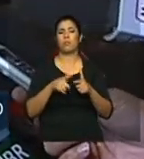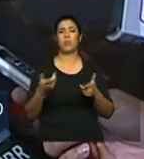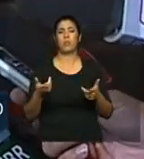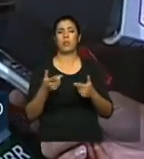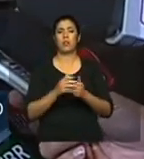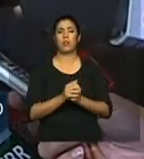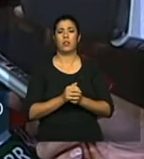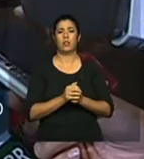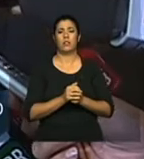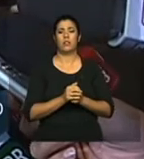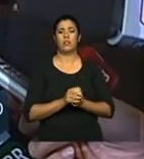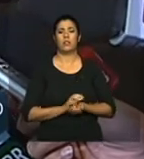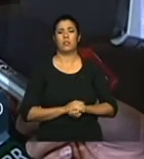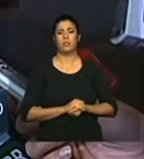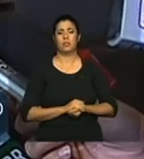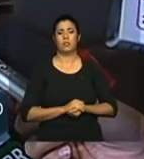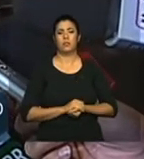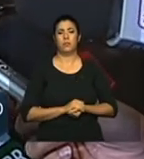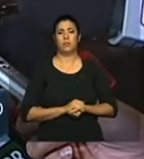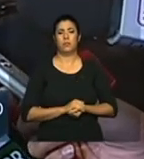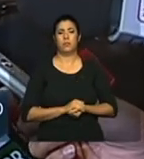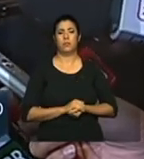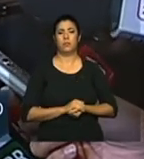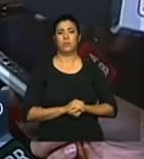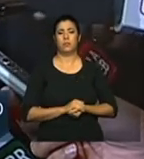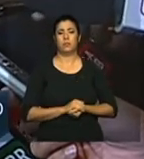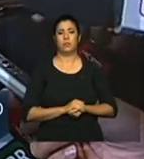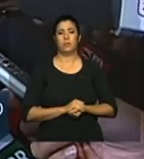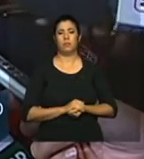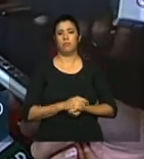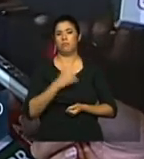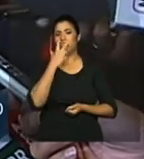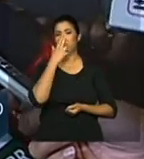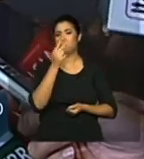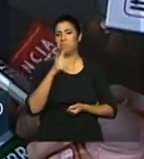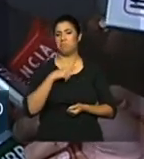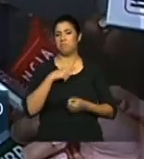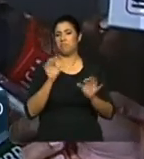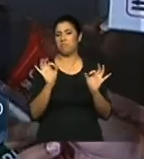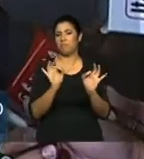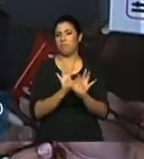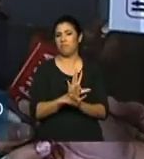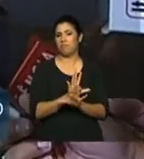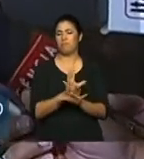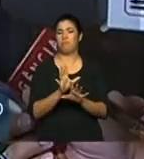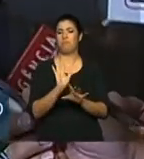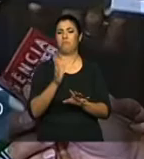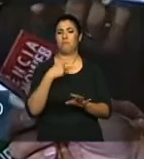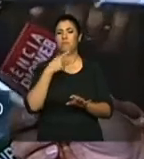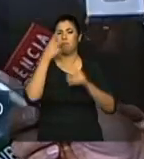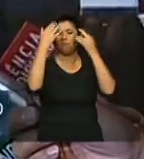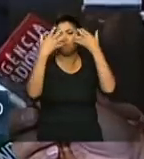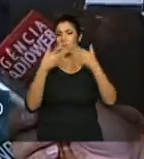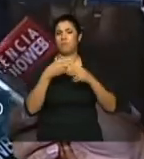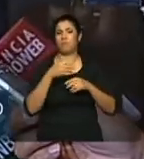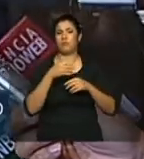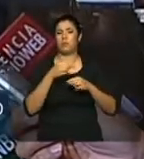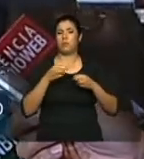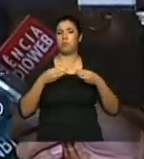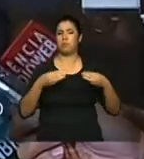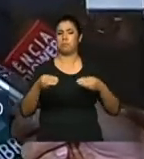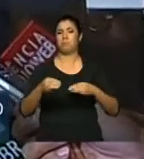senhor acha, afinal, que não existe, que acabou o latifúndio no Brasil, do ponto de vista agora do ministro do Desenvolvimento Agrário?